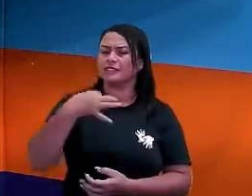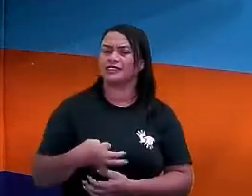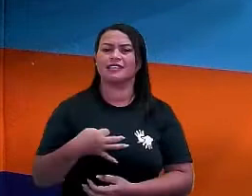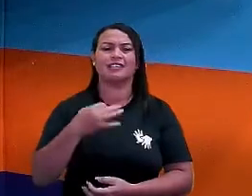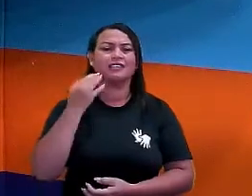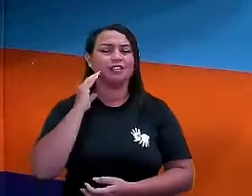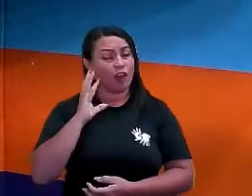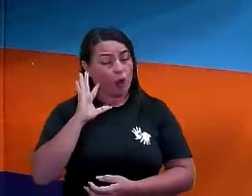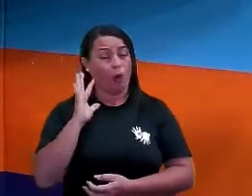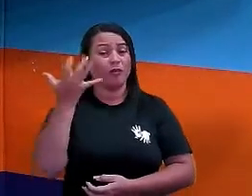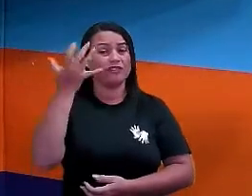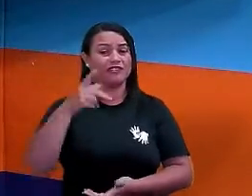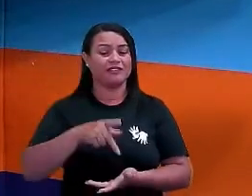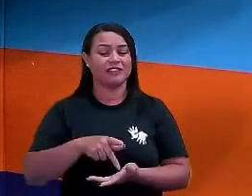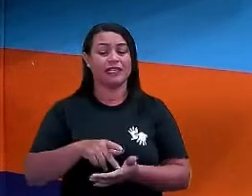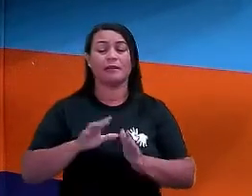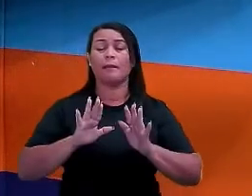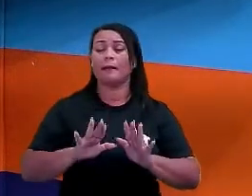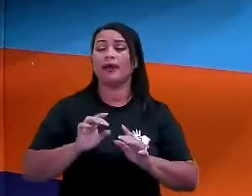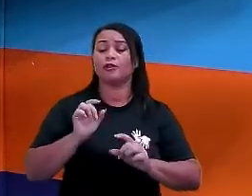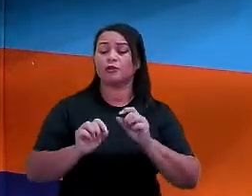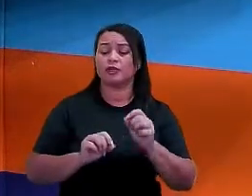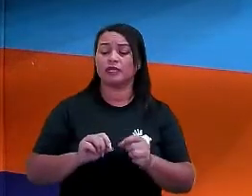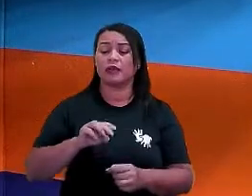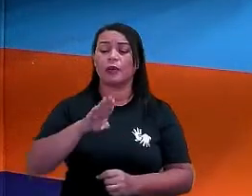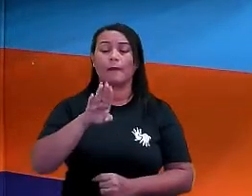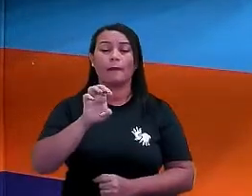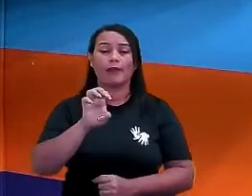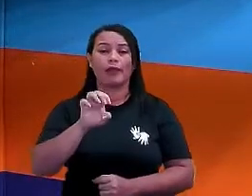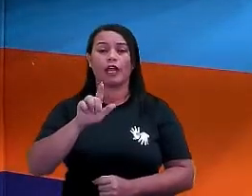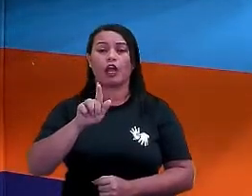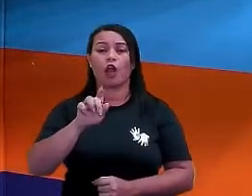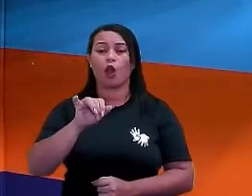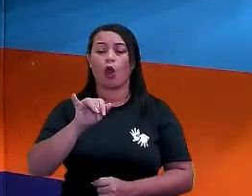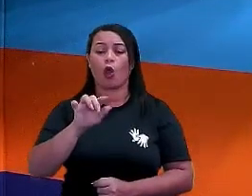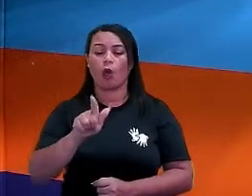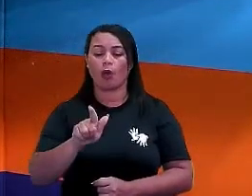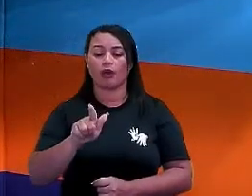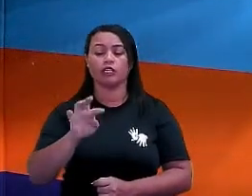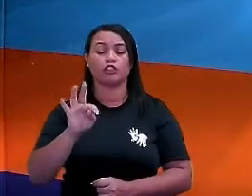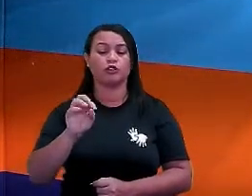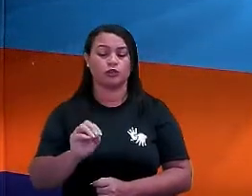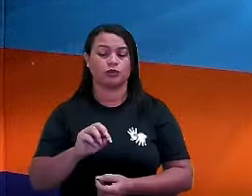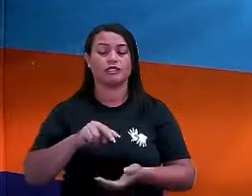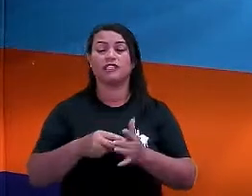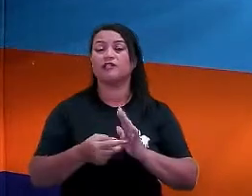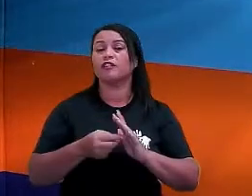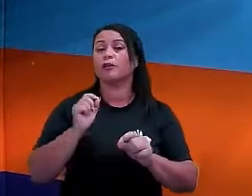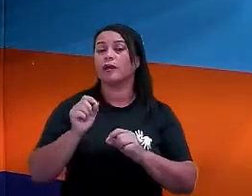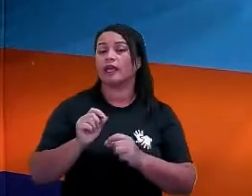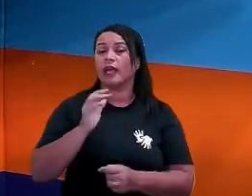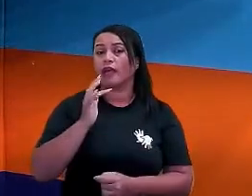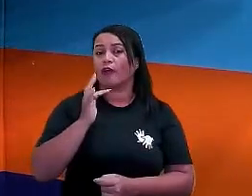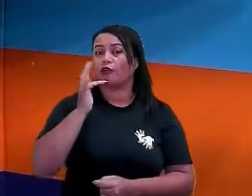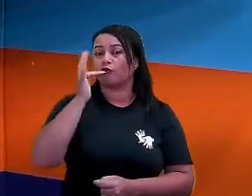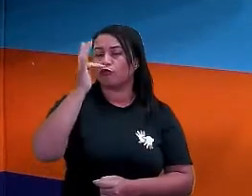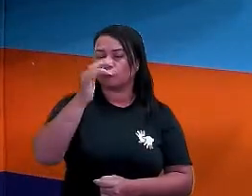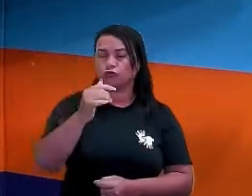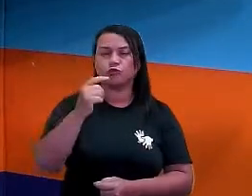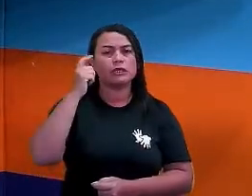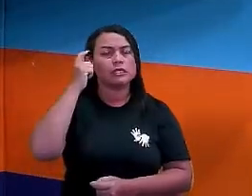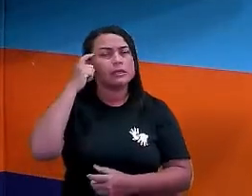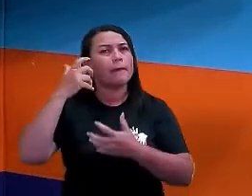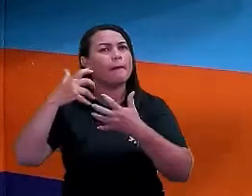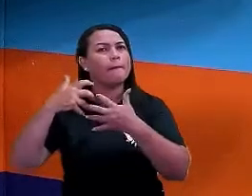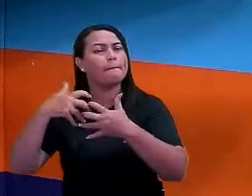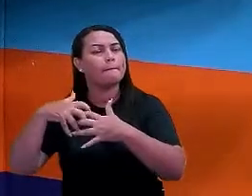Porém, para a gente lembrar, o be going to, quando é que eu uso o futuro com going to? Quando é um futuro planejado,